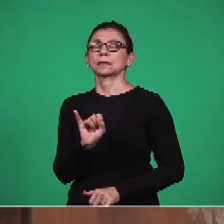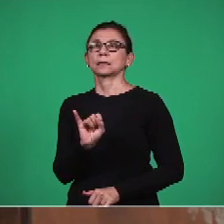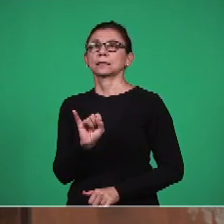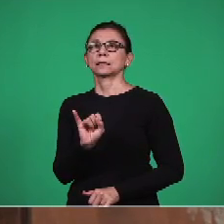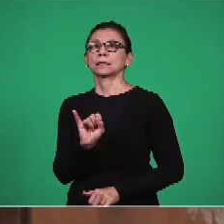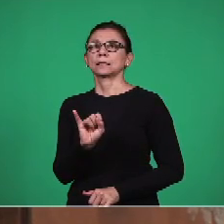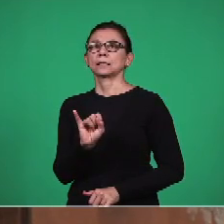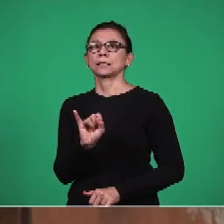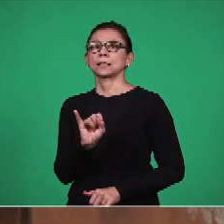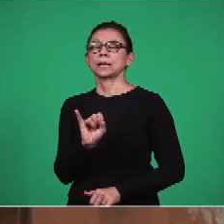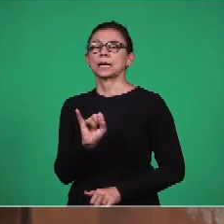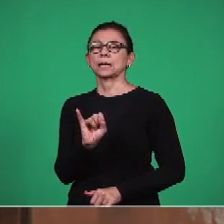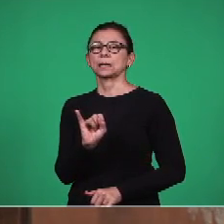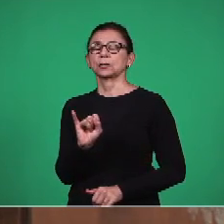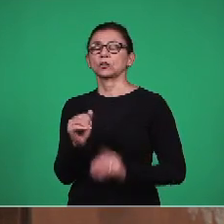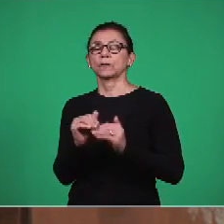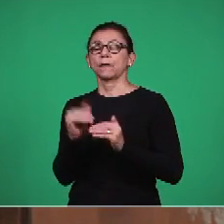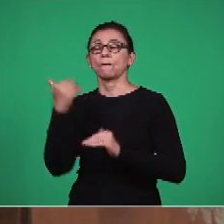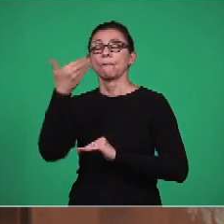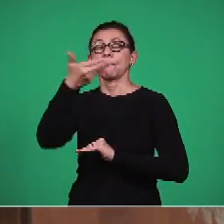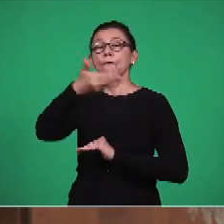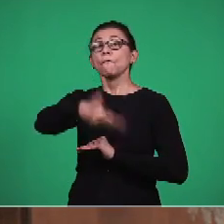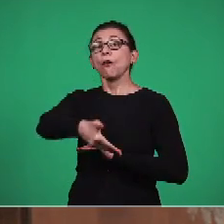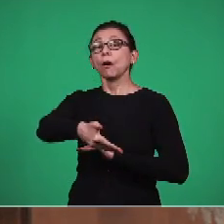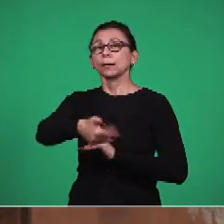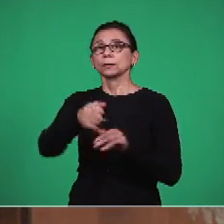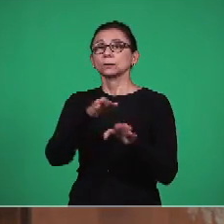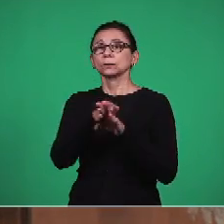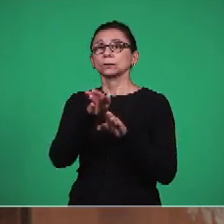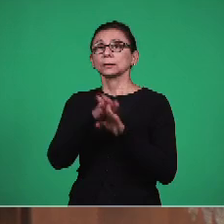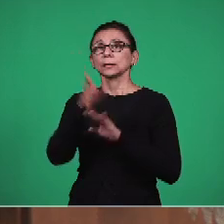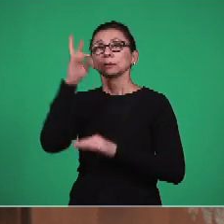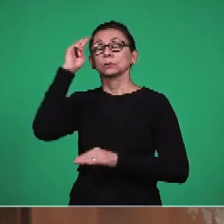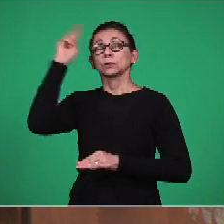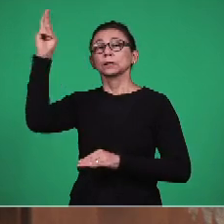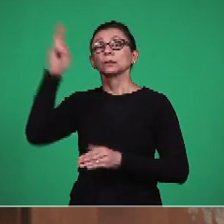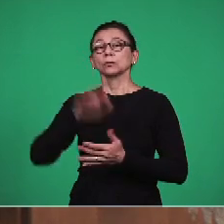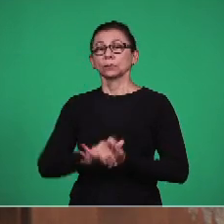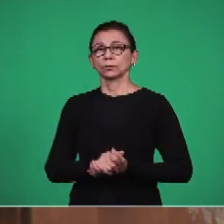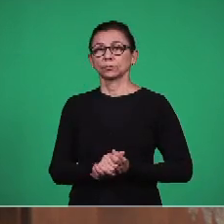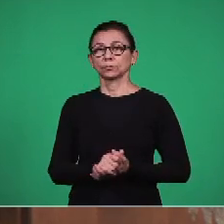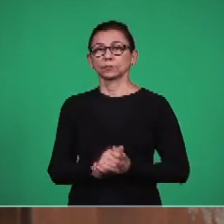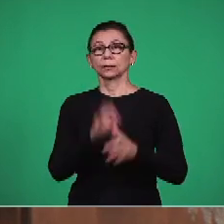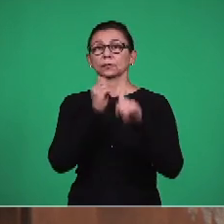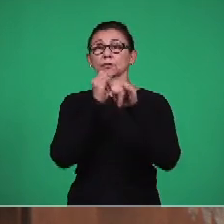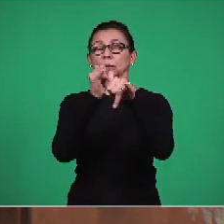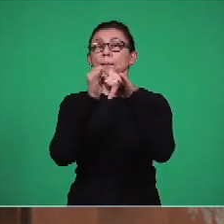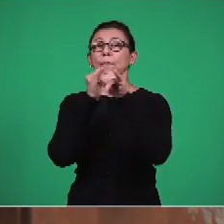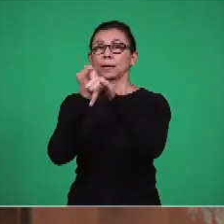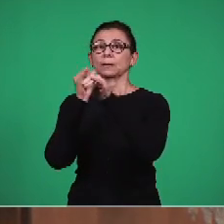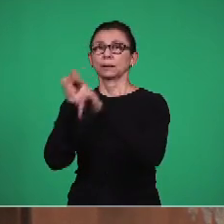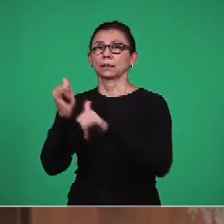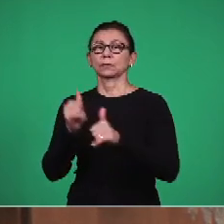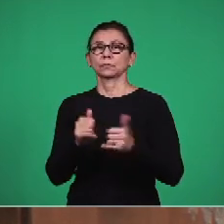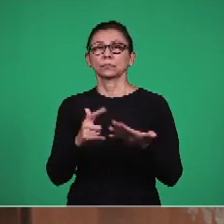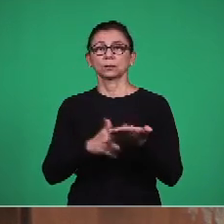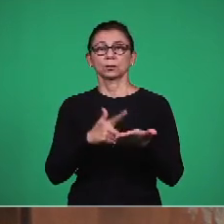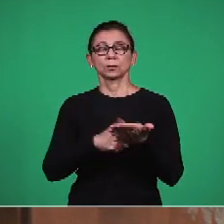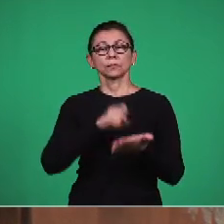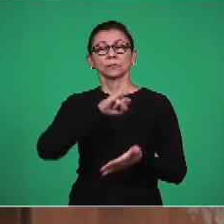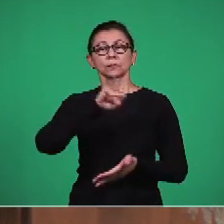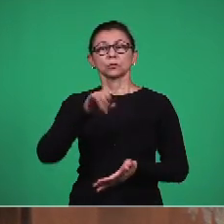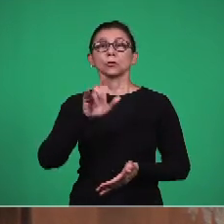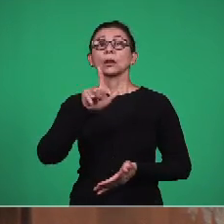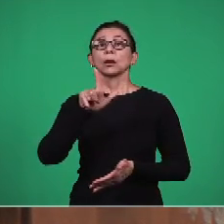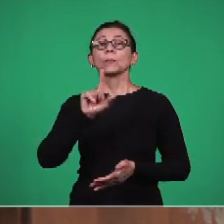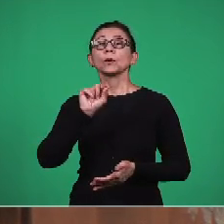as trombetas. O que é que precede as trombetas? Aquilo que está no livro de Joel, né?